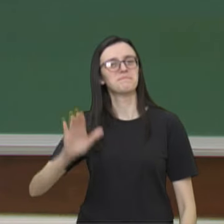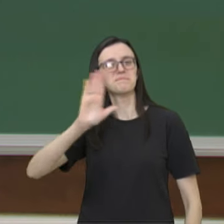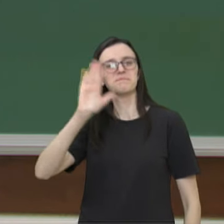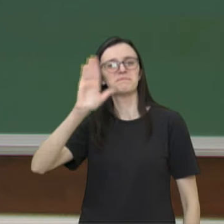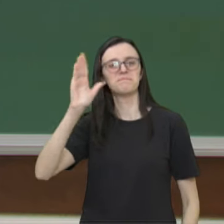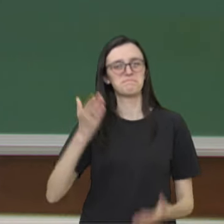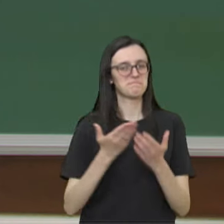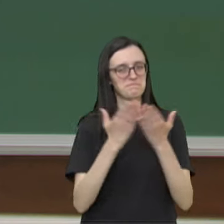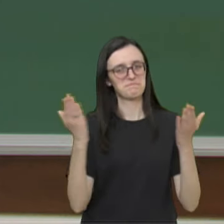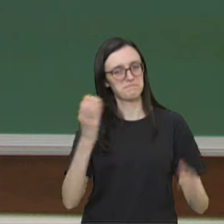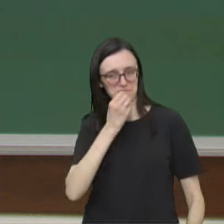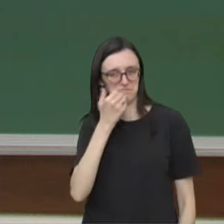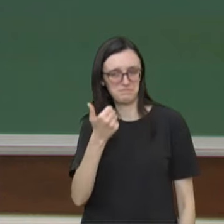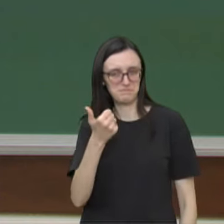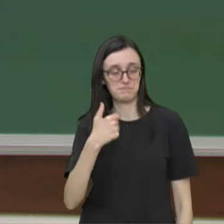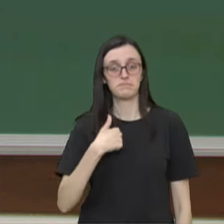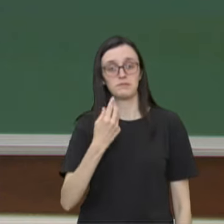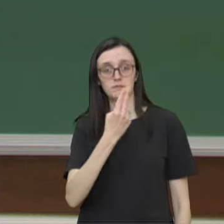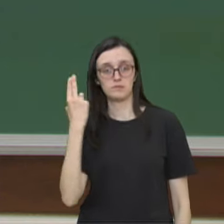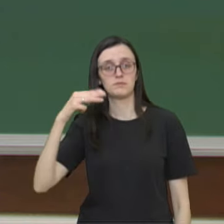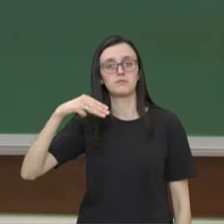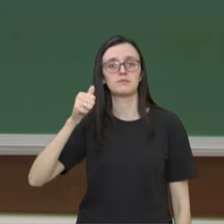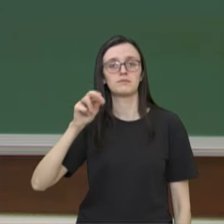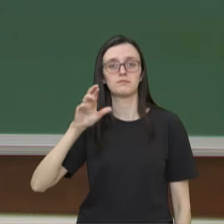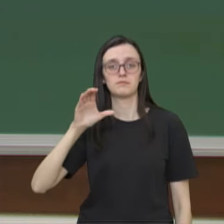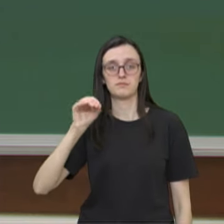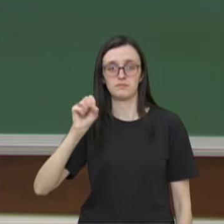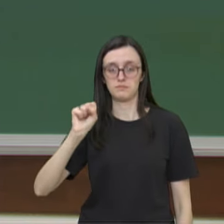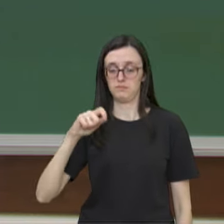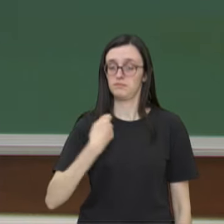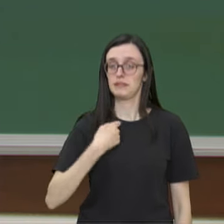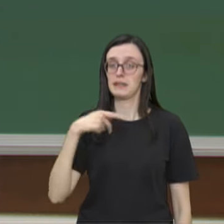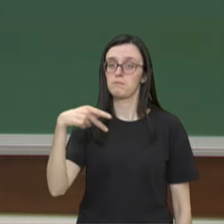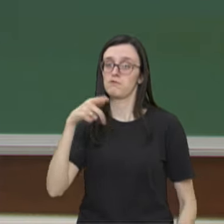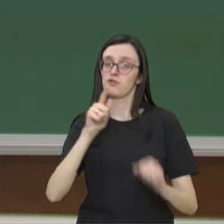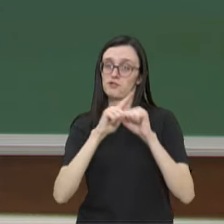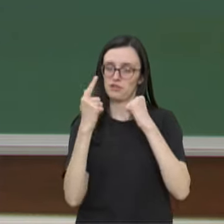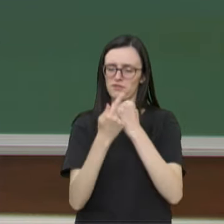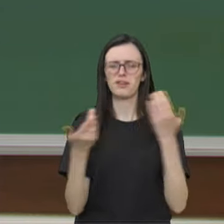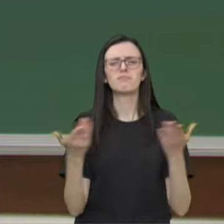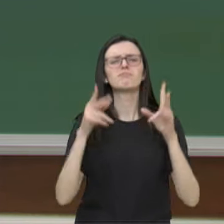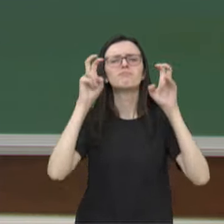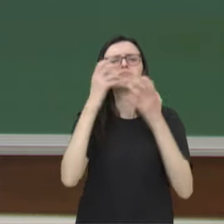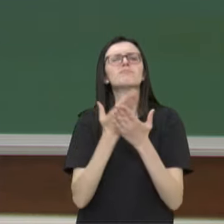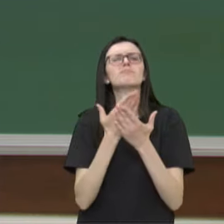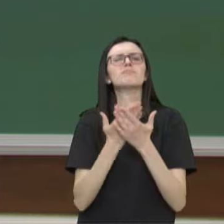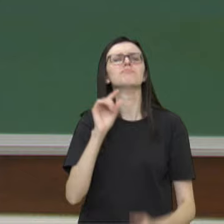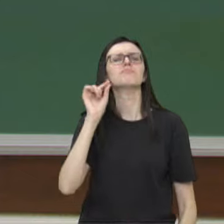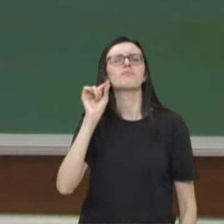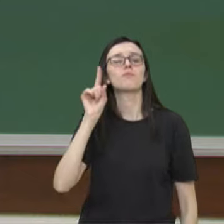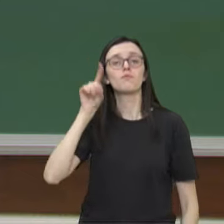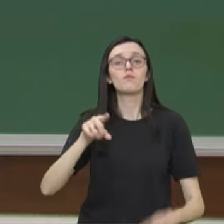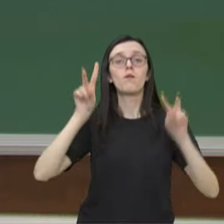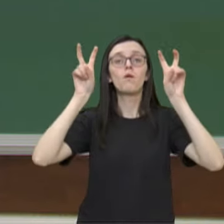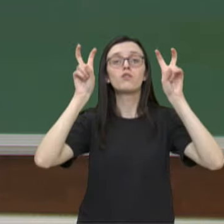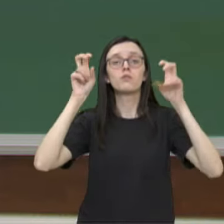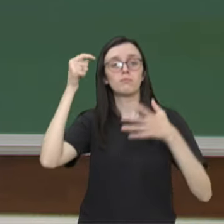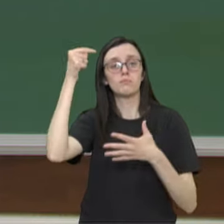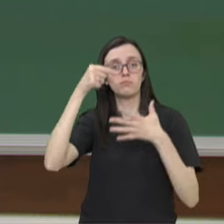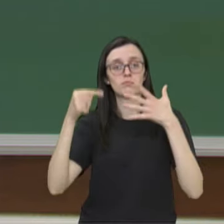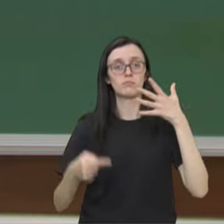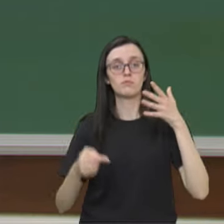Olá pessoal, tudo bem? Meu nome é Marcos, sou professor de Geografia e o tema da aula de hoje é relacionado às